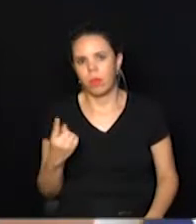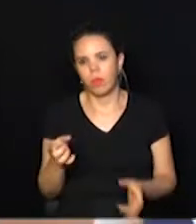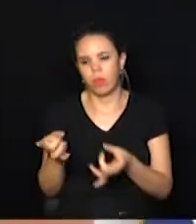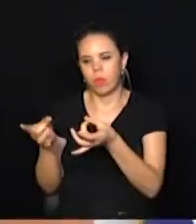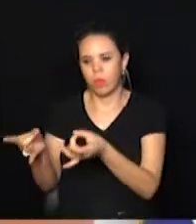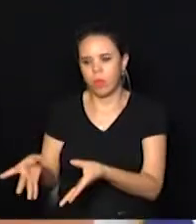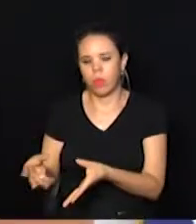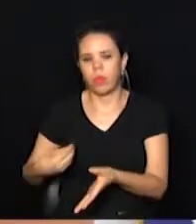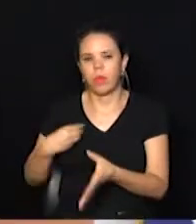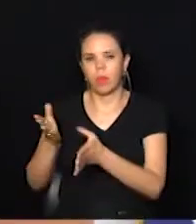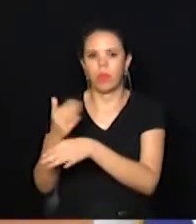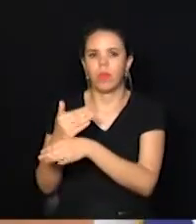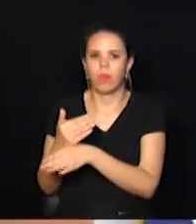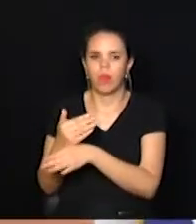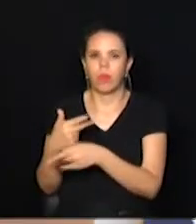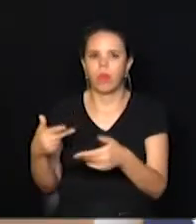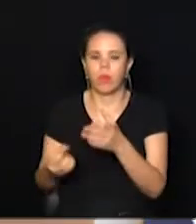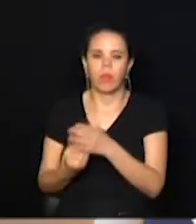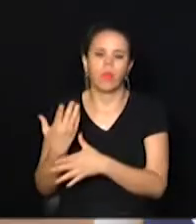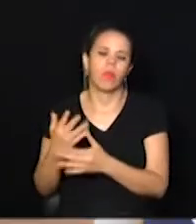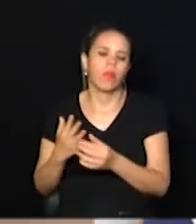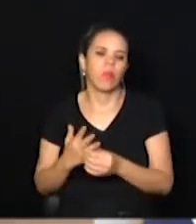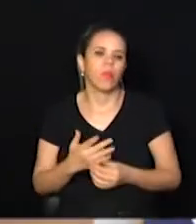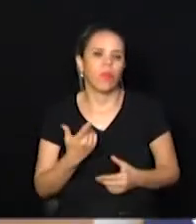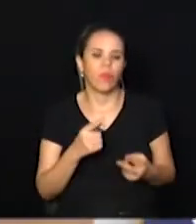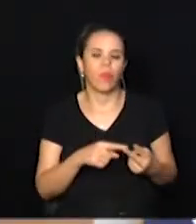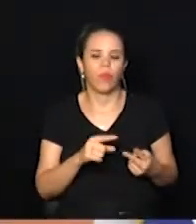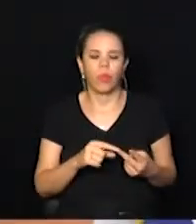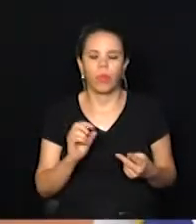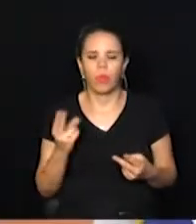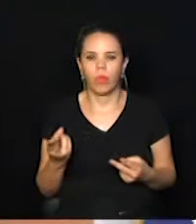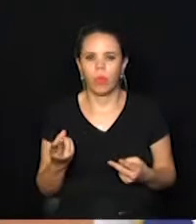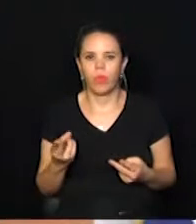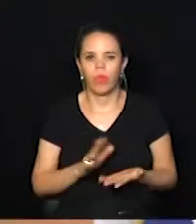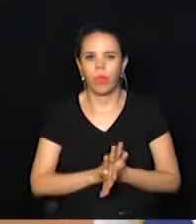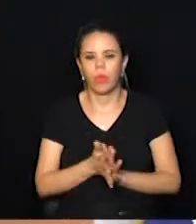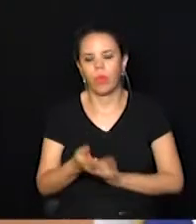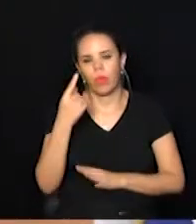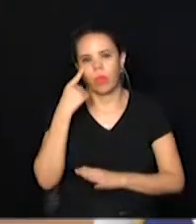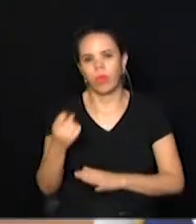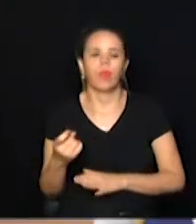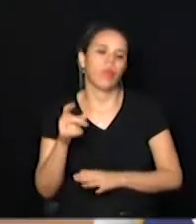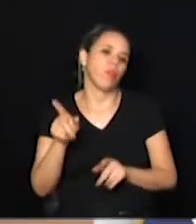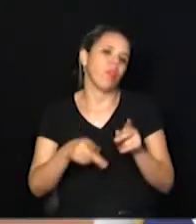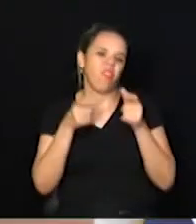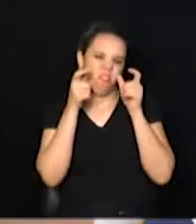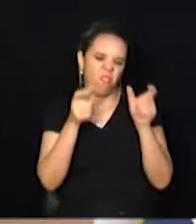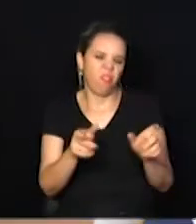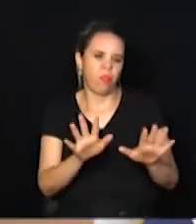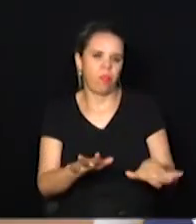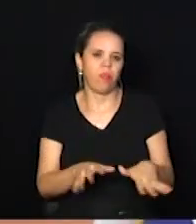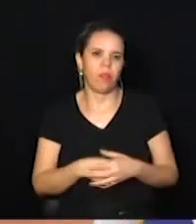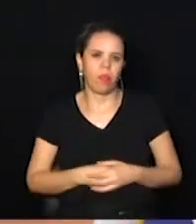vida me levar, deixar as coisas acontecer, ou você ferir interesses. Então, isso serve